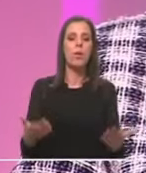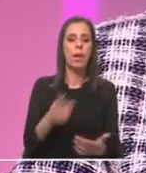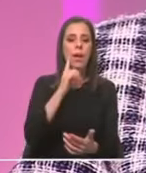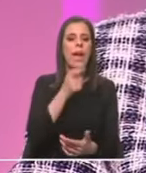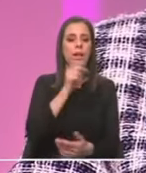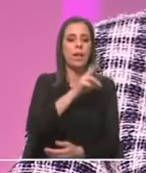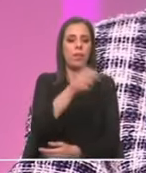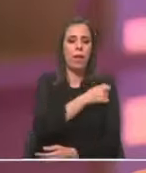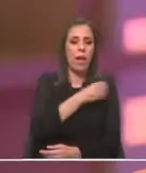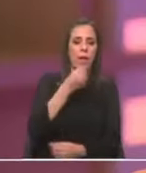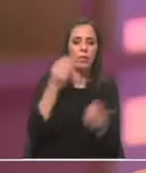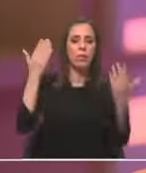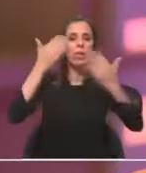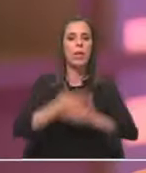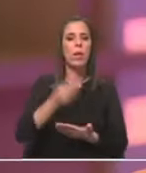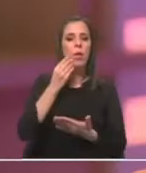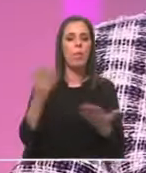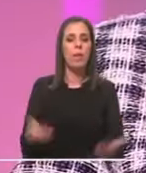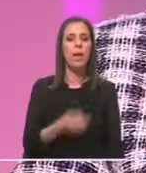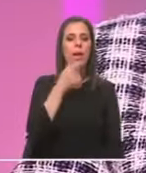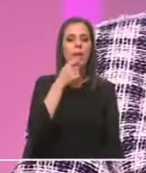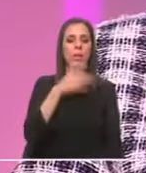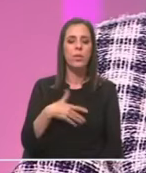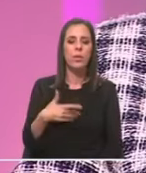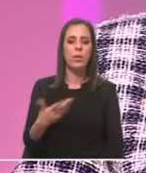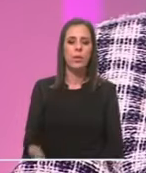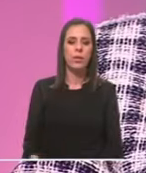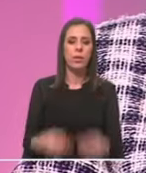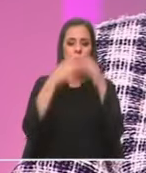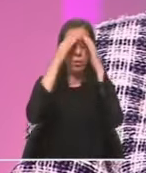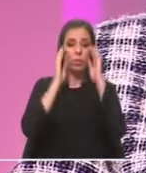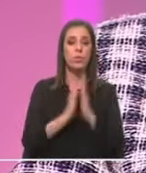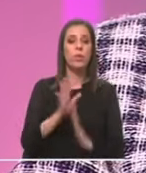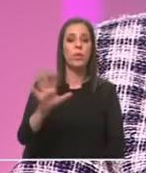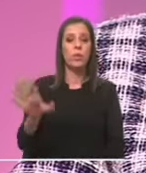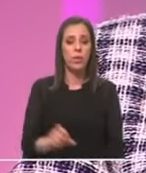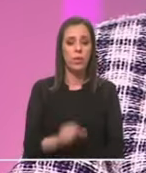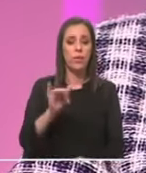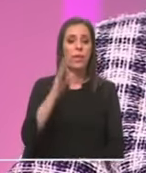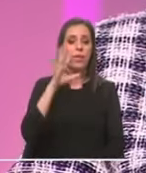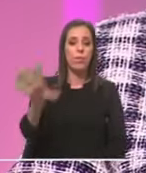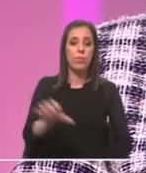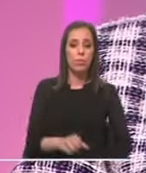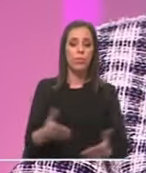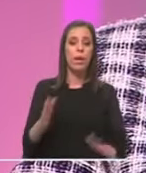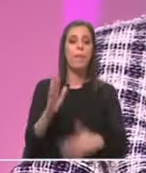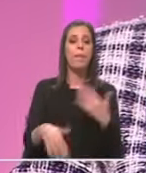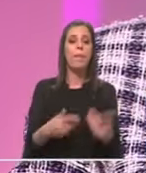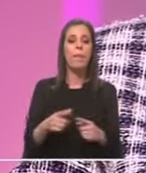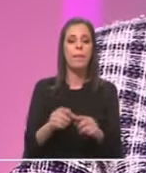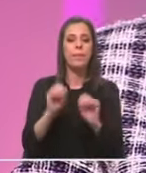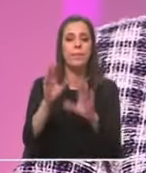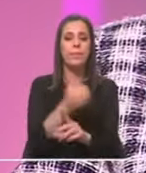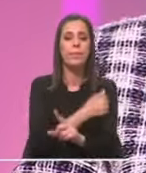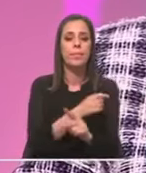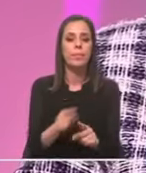netas vão à casa a almoçar jantar como é que é as netas coitadinhas estão nos colégios a gente vai buscá-las a fim da tarde depois vai pô-las em